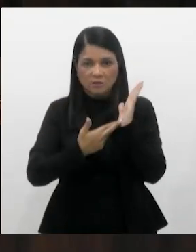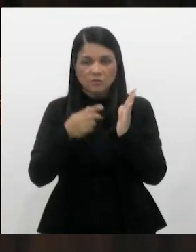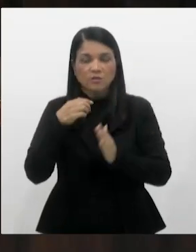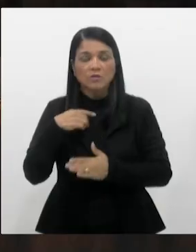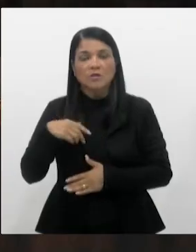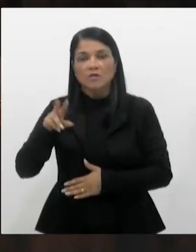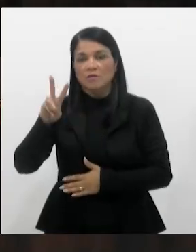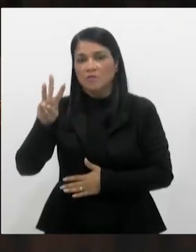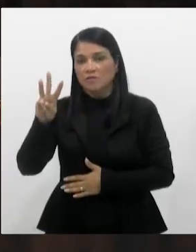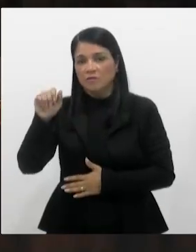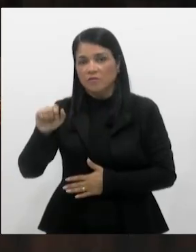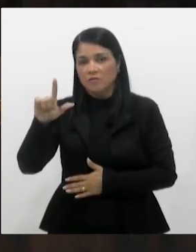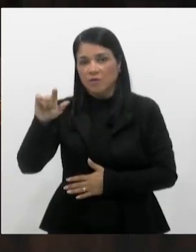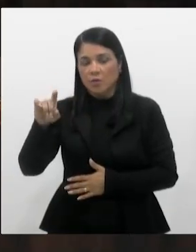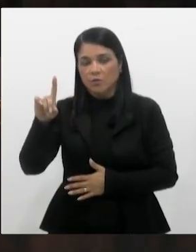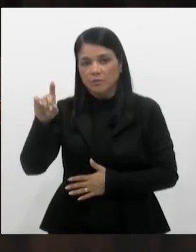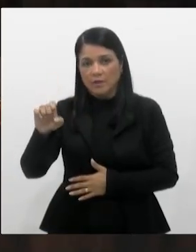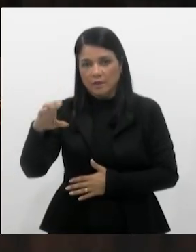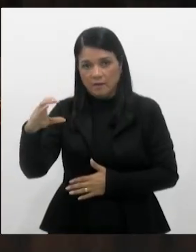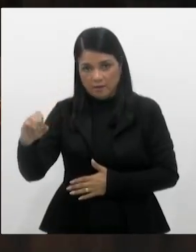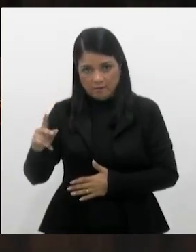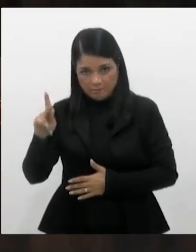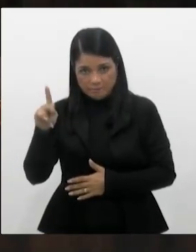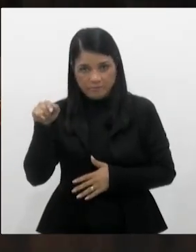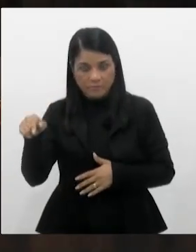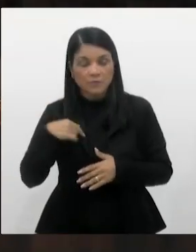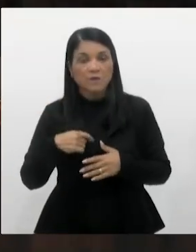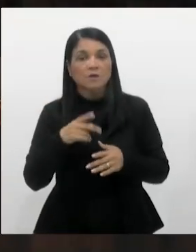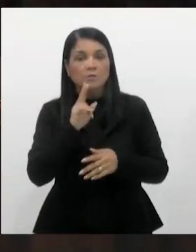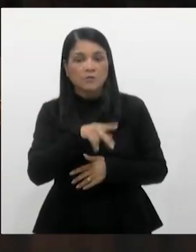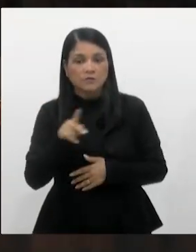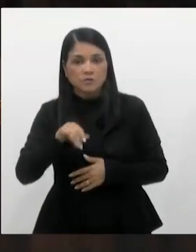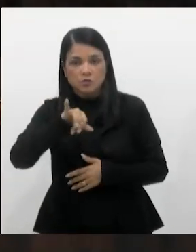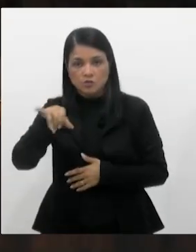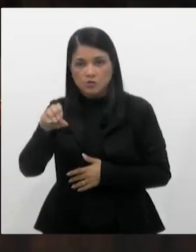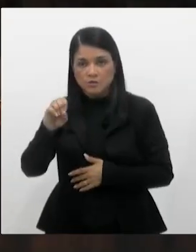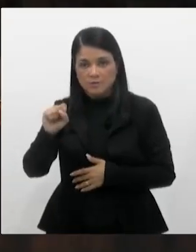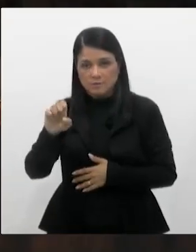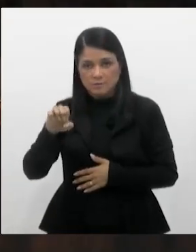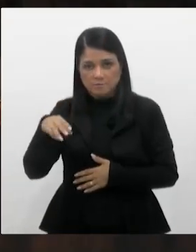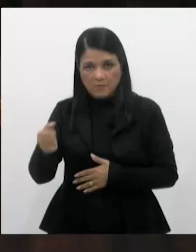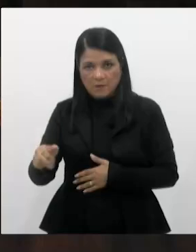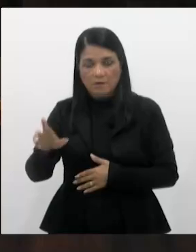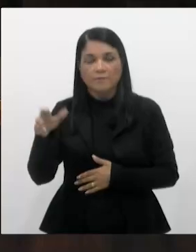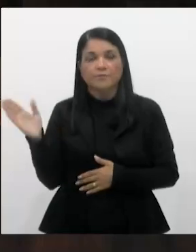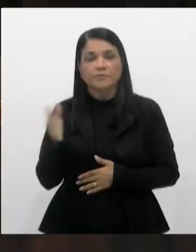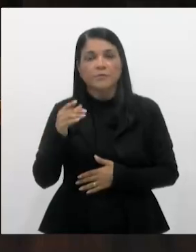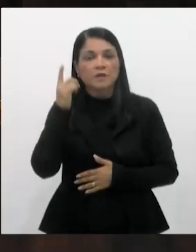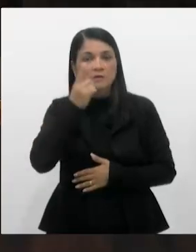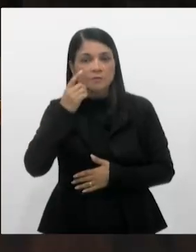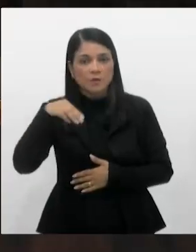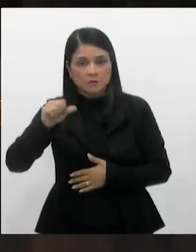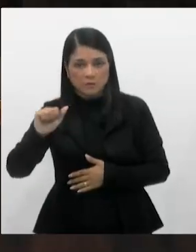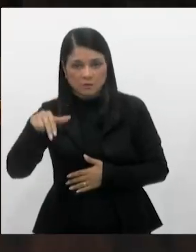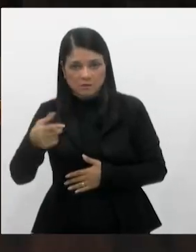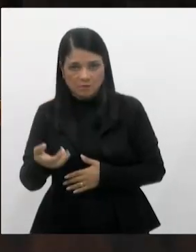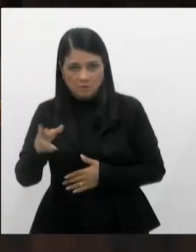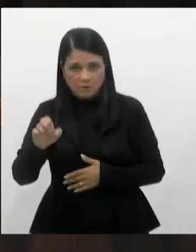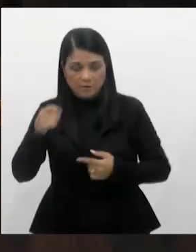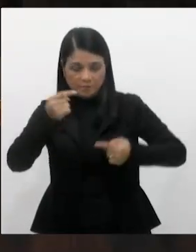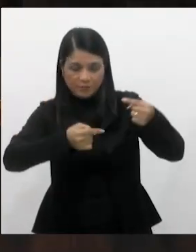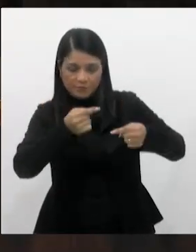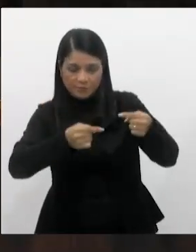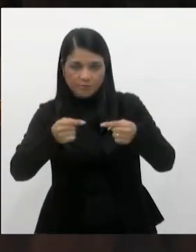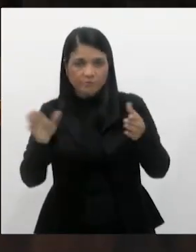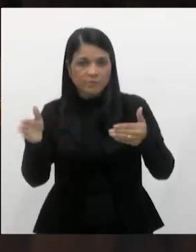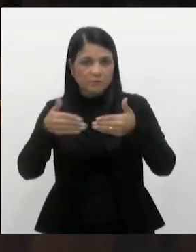Valdeir Carneiro, relator do vencido. Professor Josemar e André Correia. Em discussão. Não havendo quem